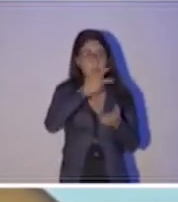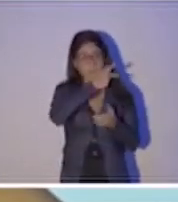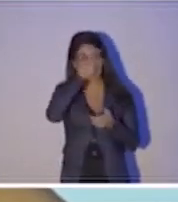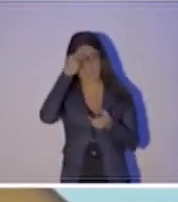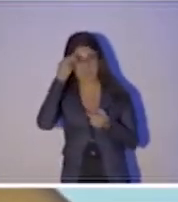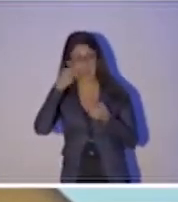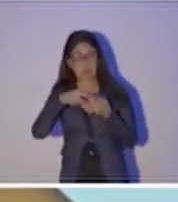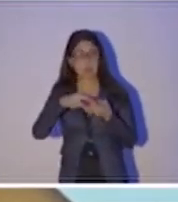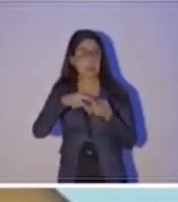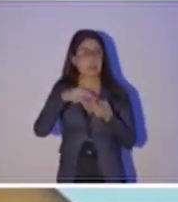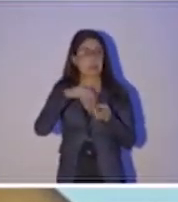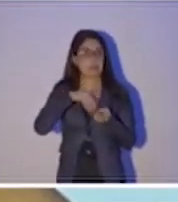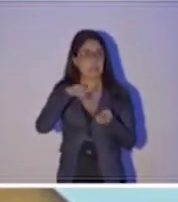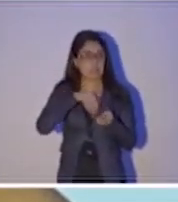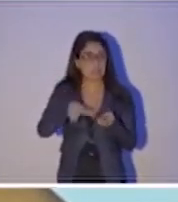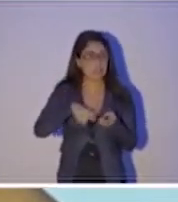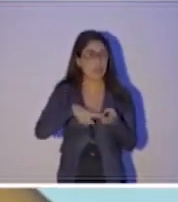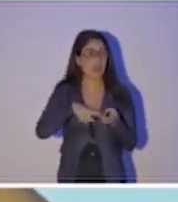aí.